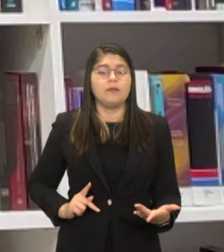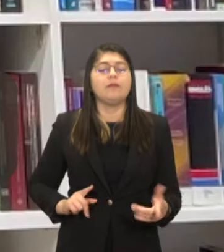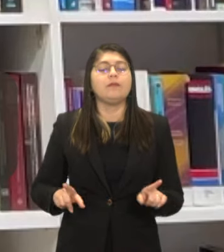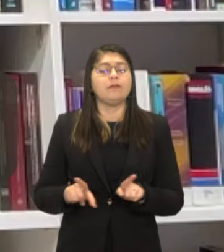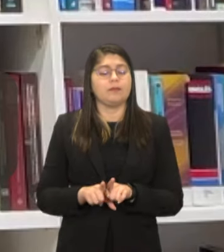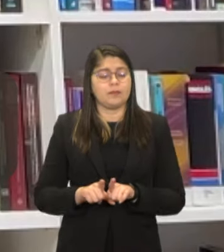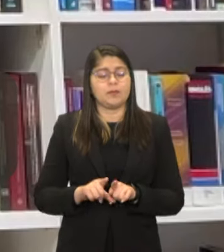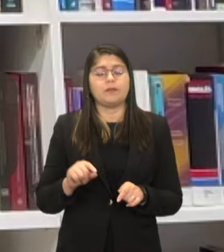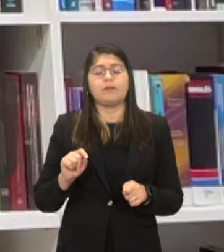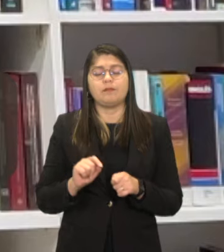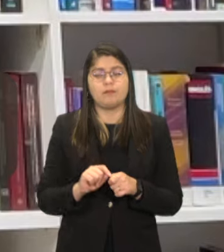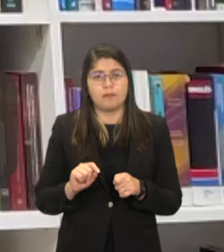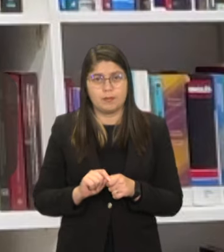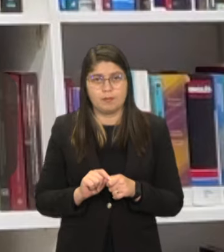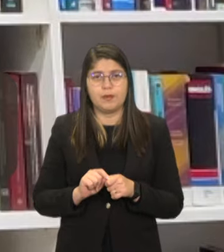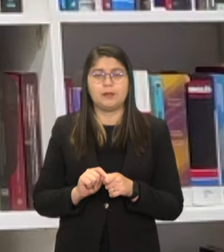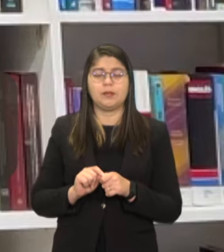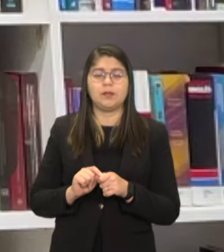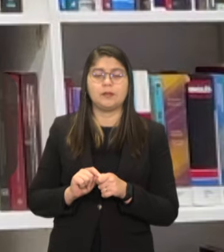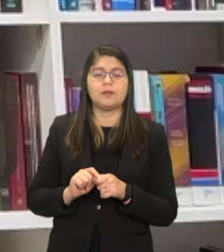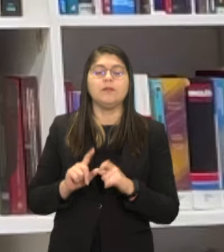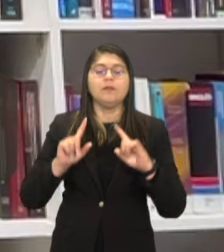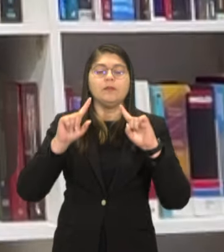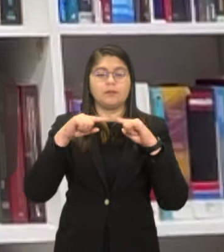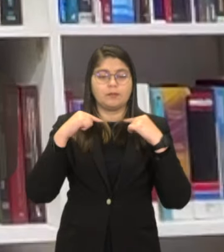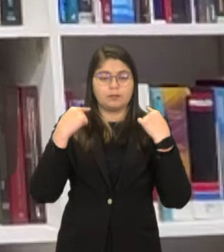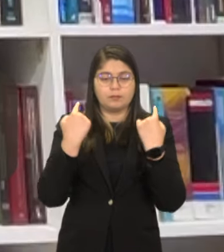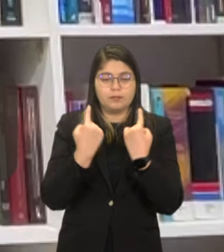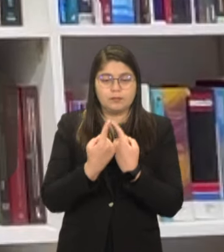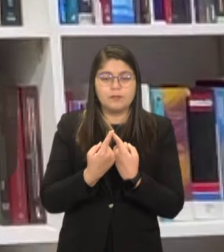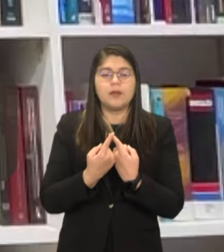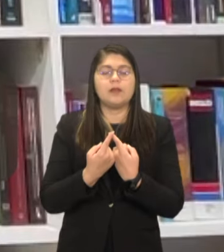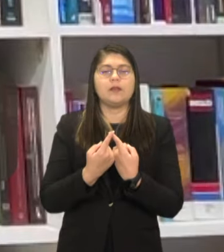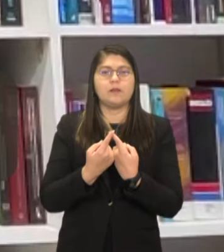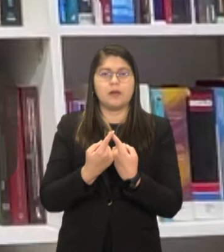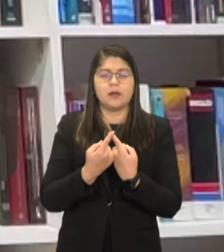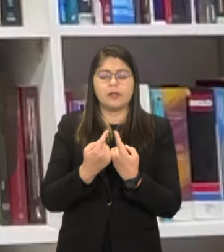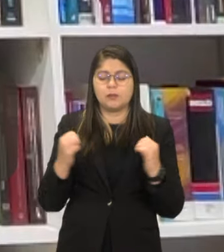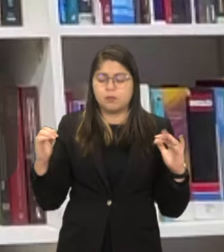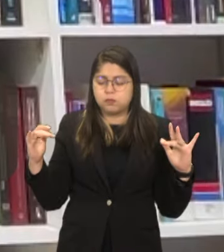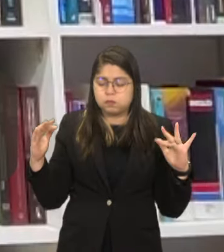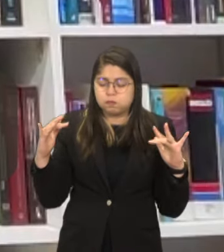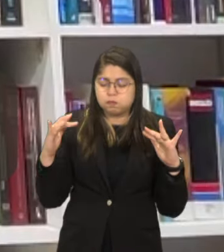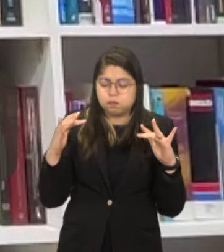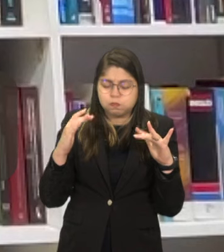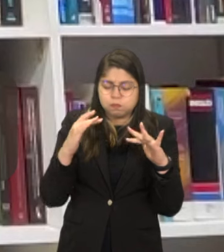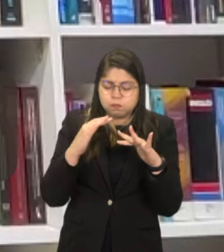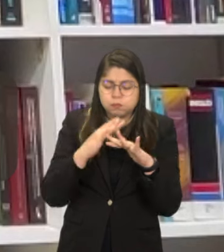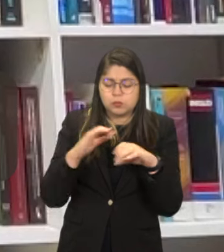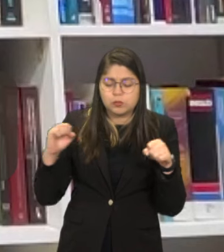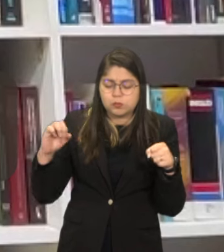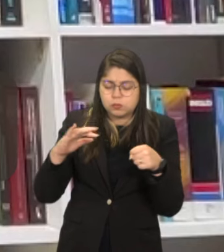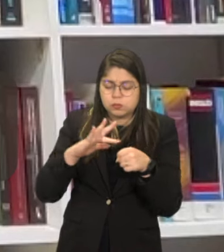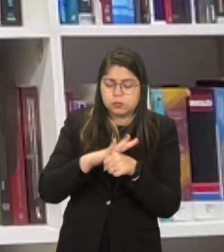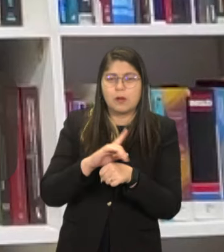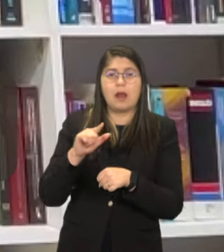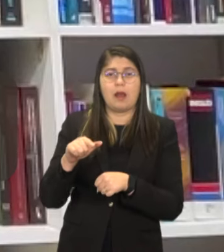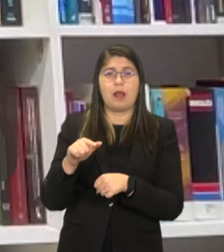realizei uma reunião multitudinária em Belo Horizonte com a presença de todas as